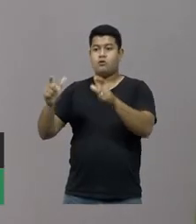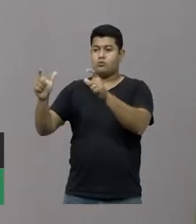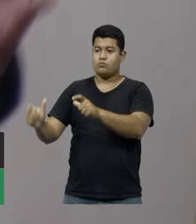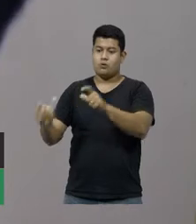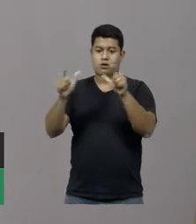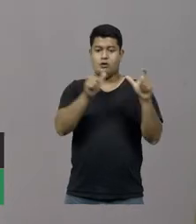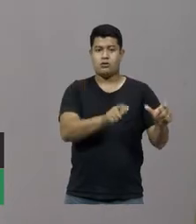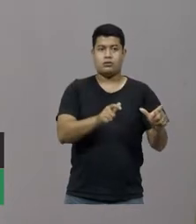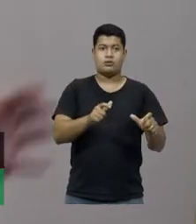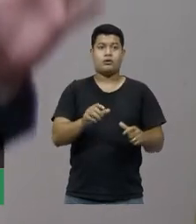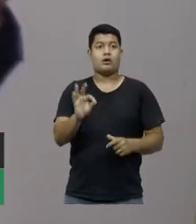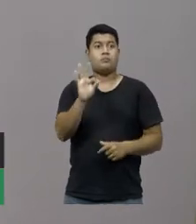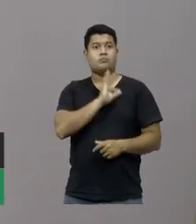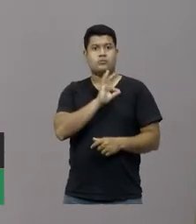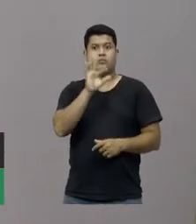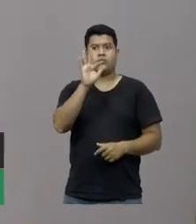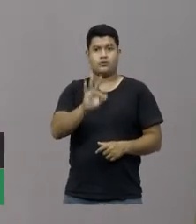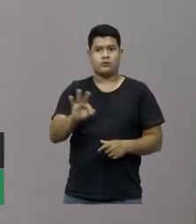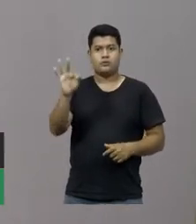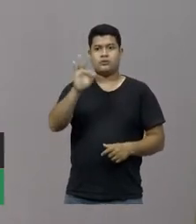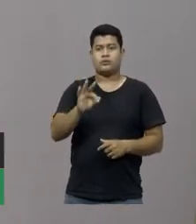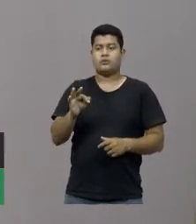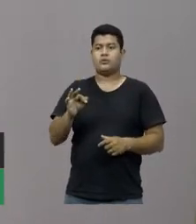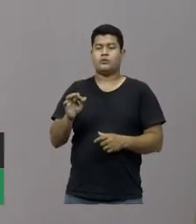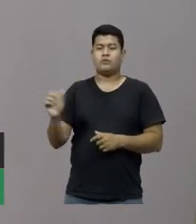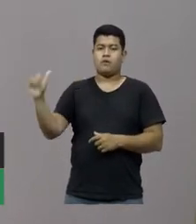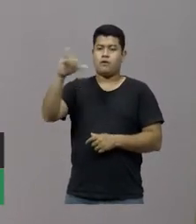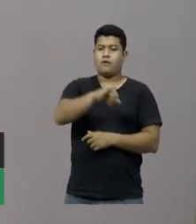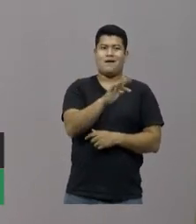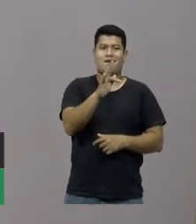Polícia Federal, com o avião da FAB e tudo, mas não.